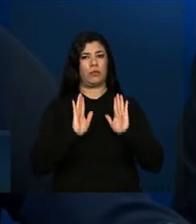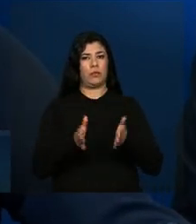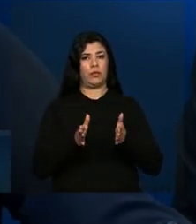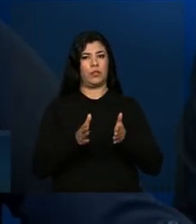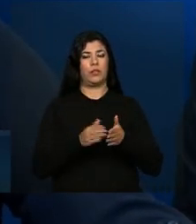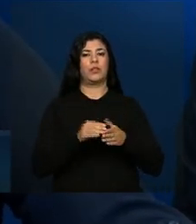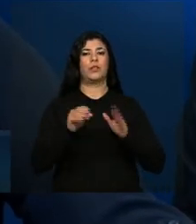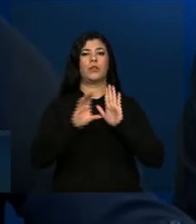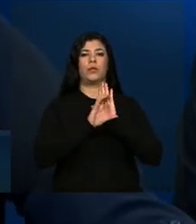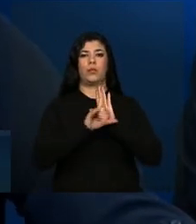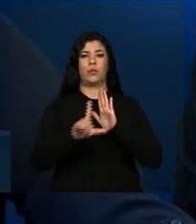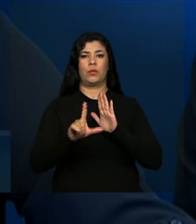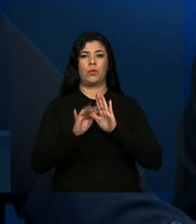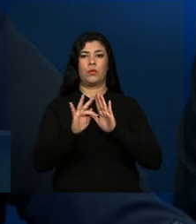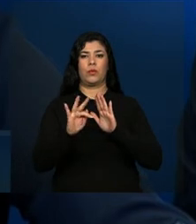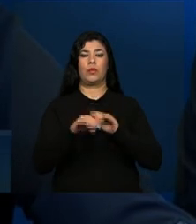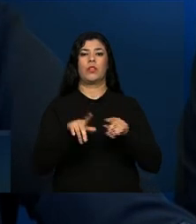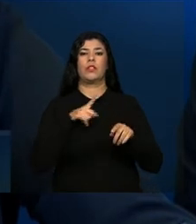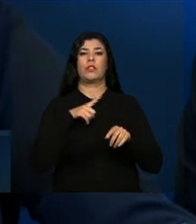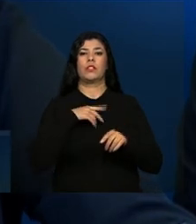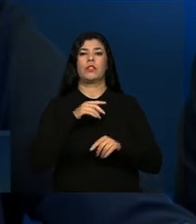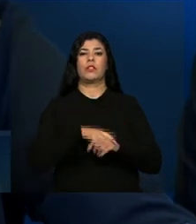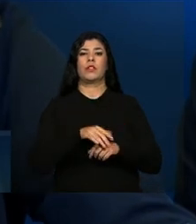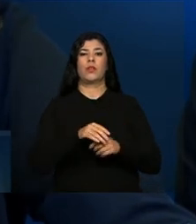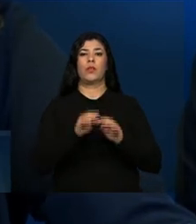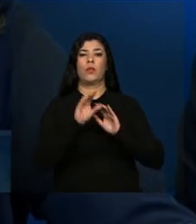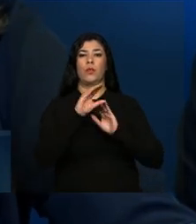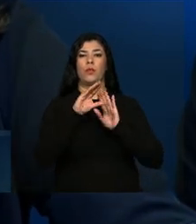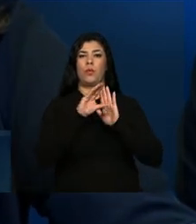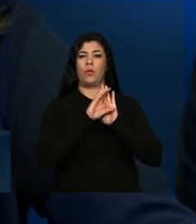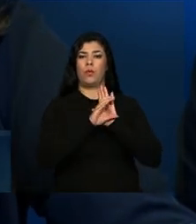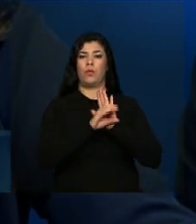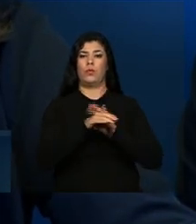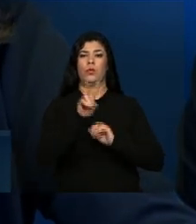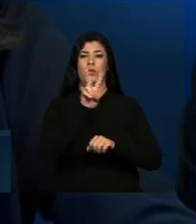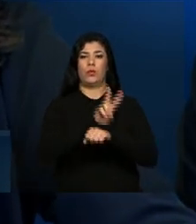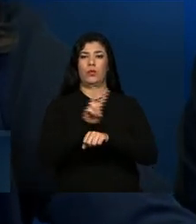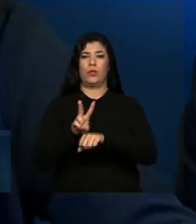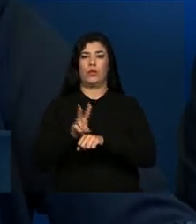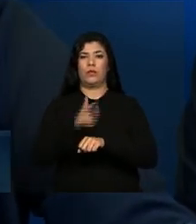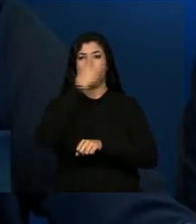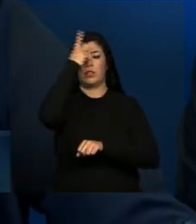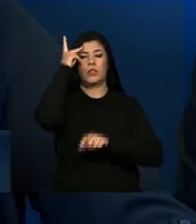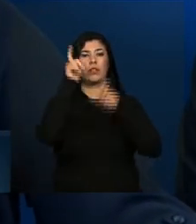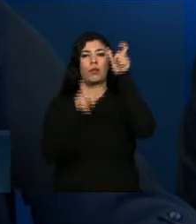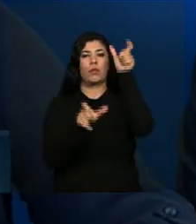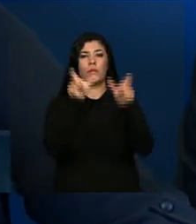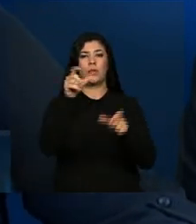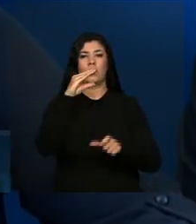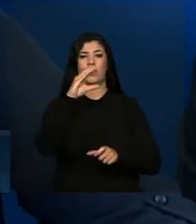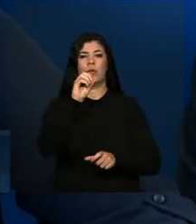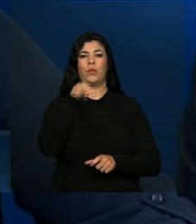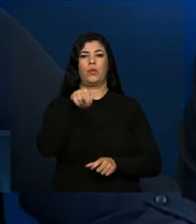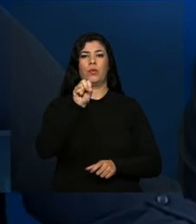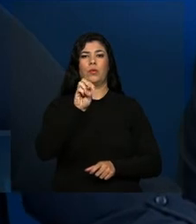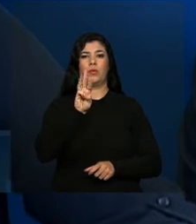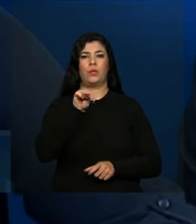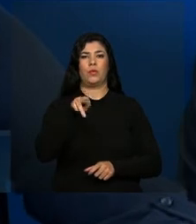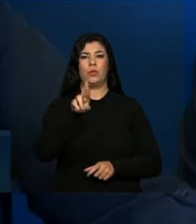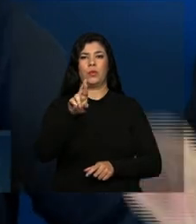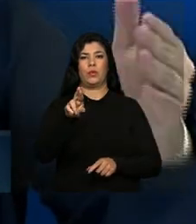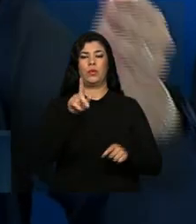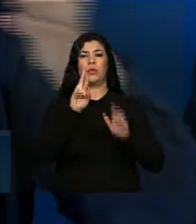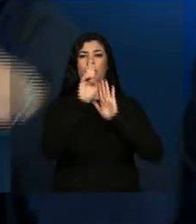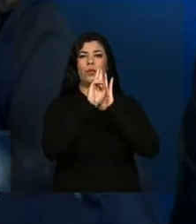traz um destaque de que quando Código de Defesa do Consumidor ele regulamenta a o